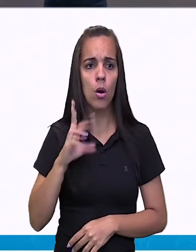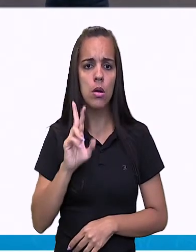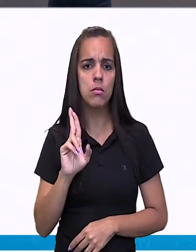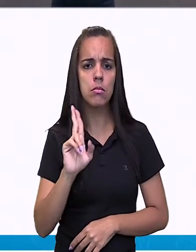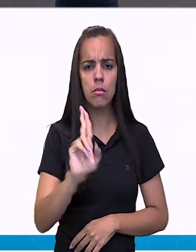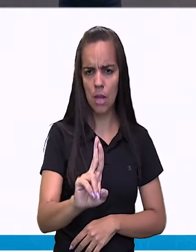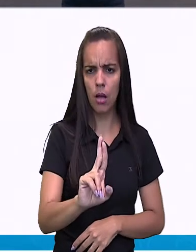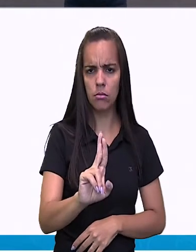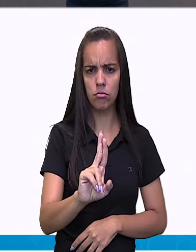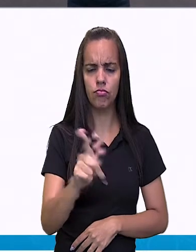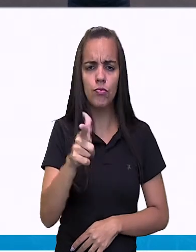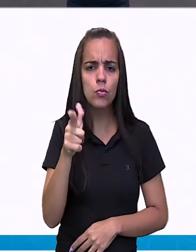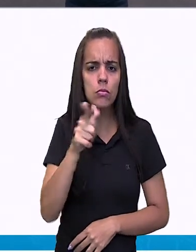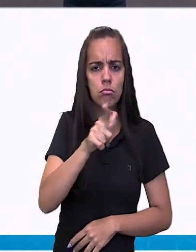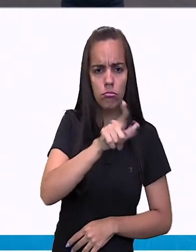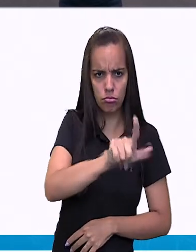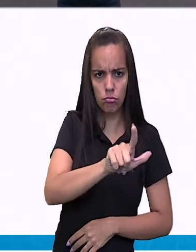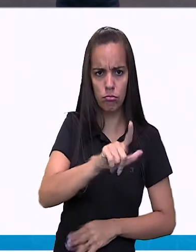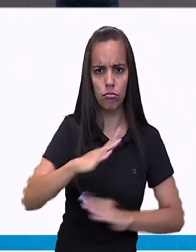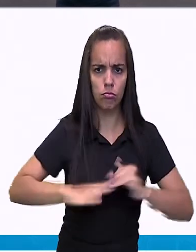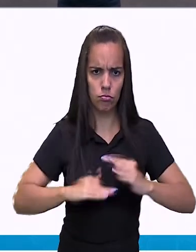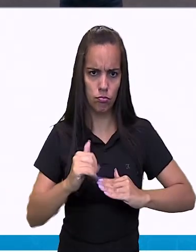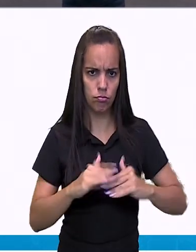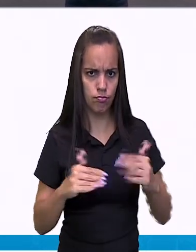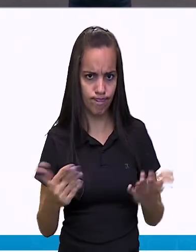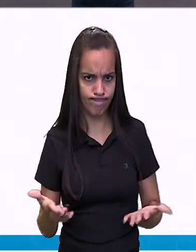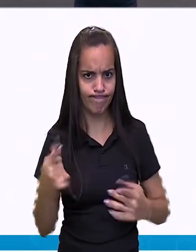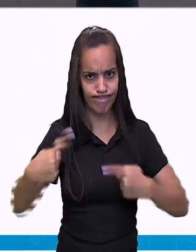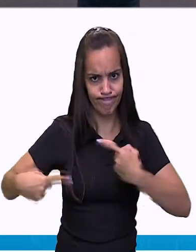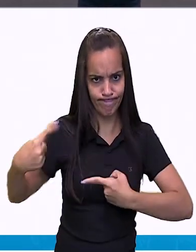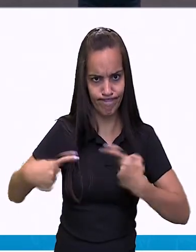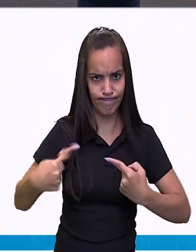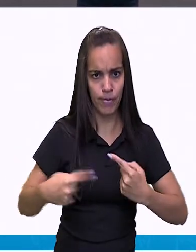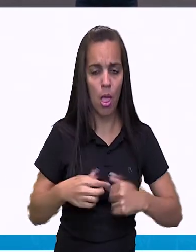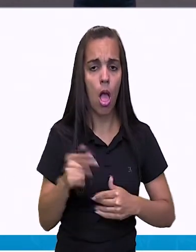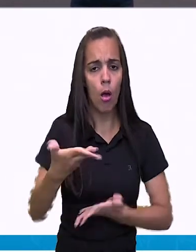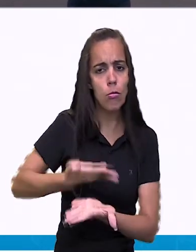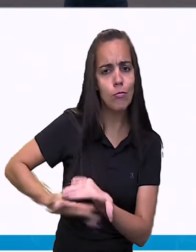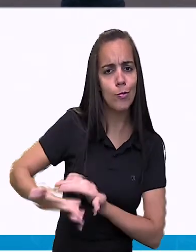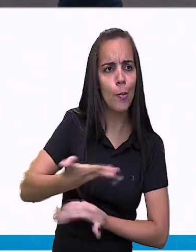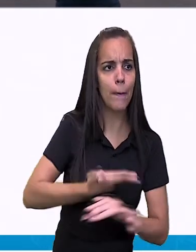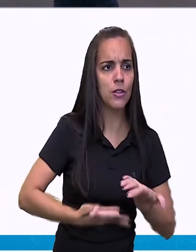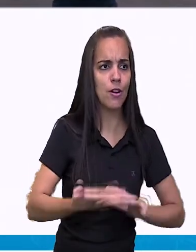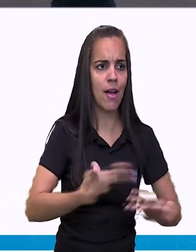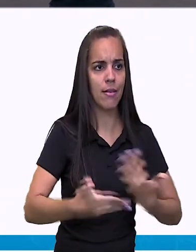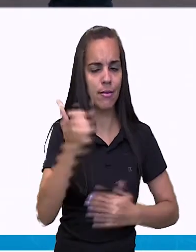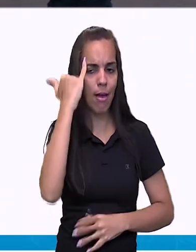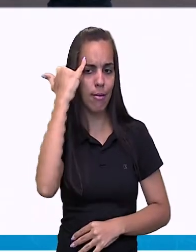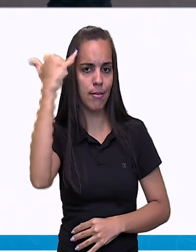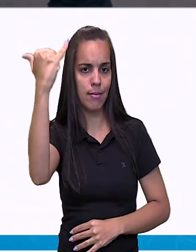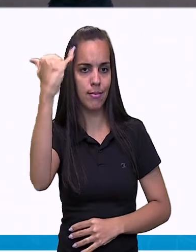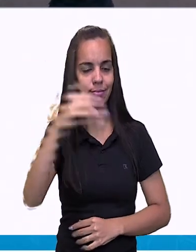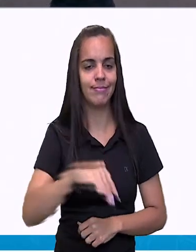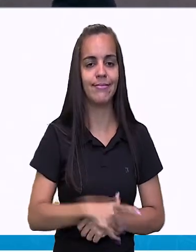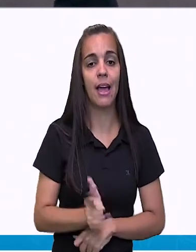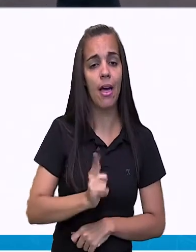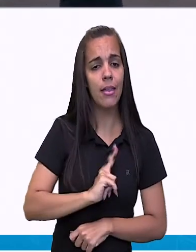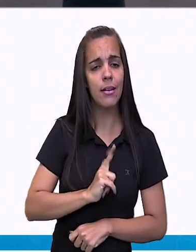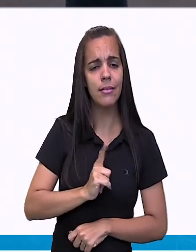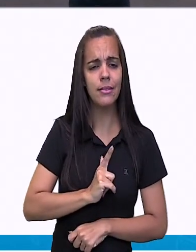O resultado obtido em função deste debate é o de compartilhar ideias, não é